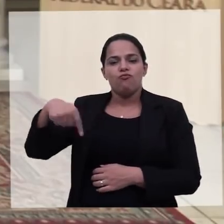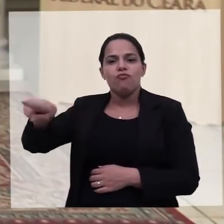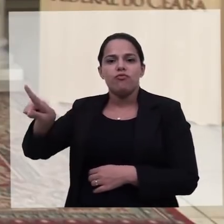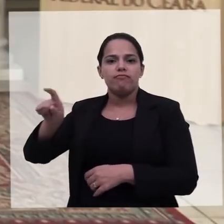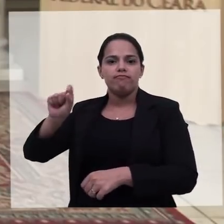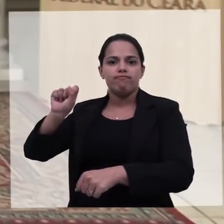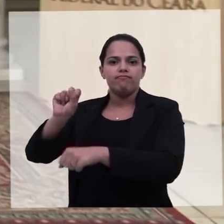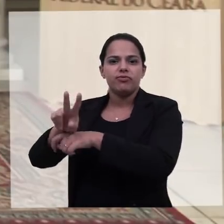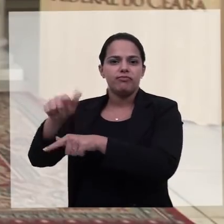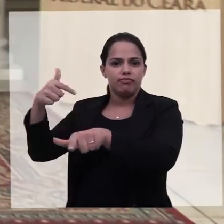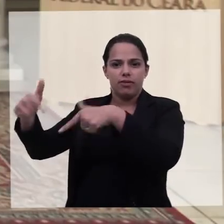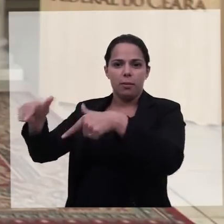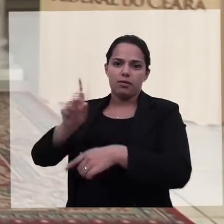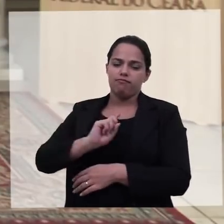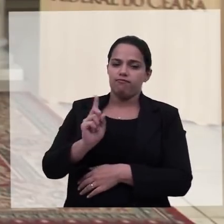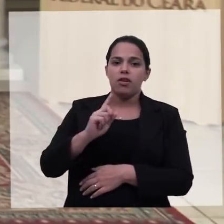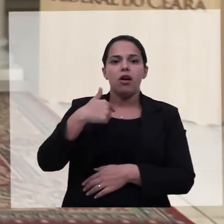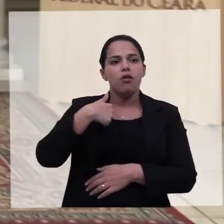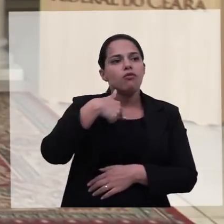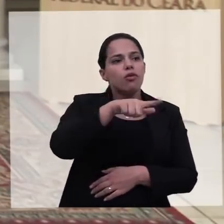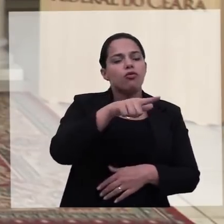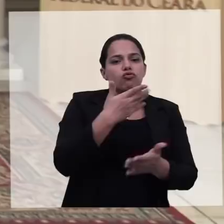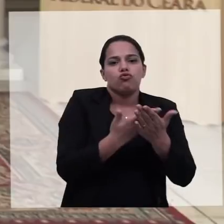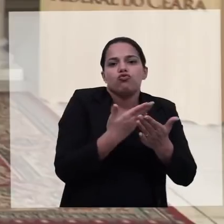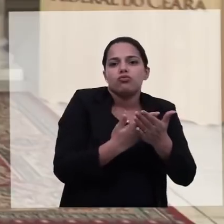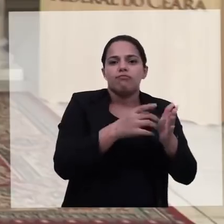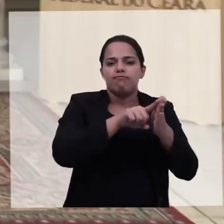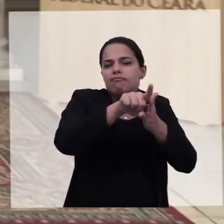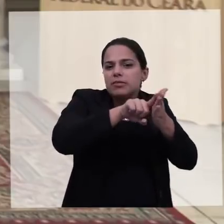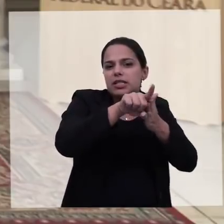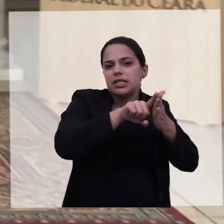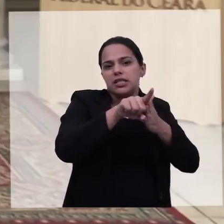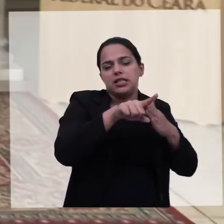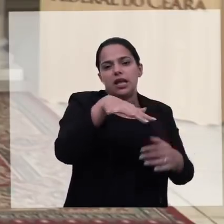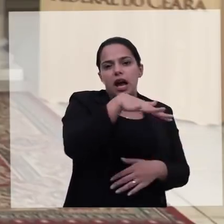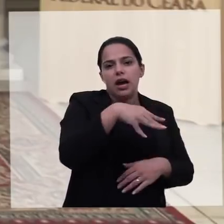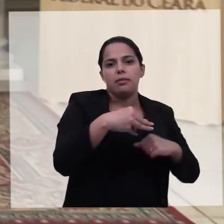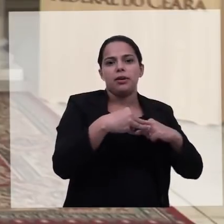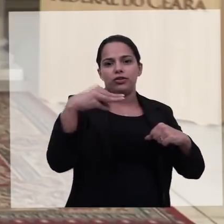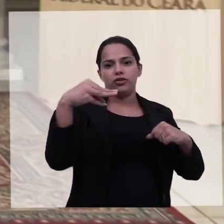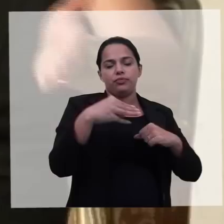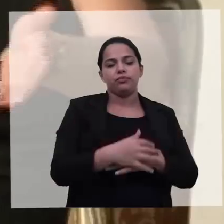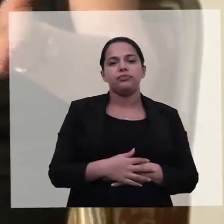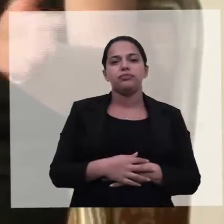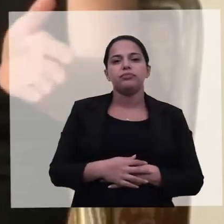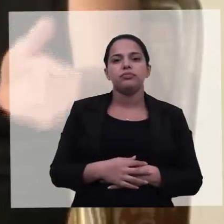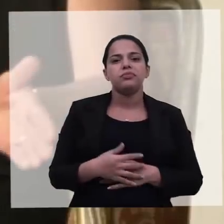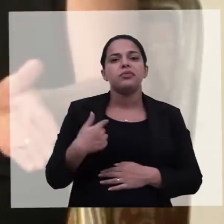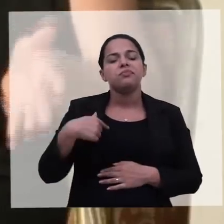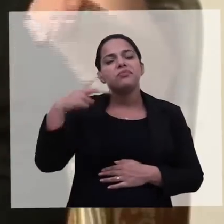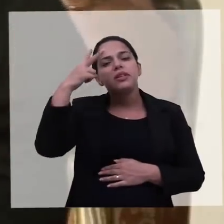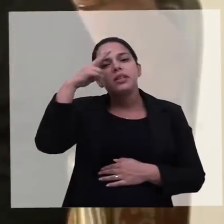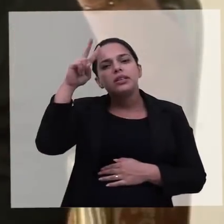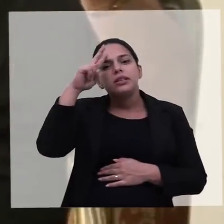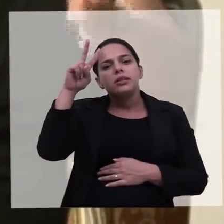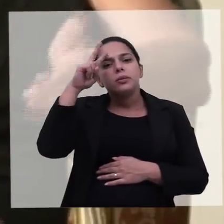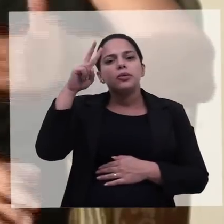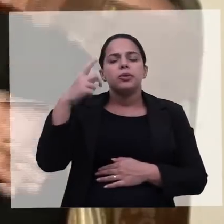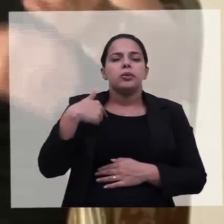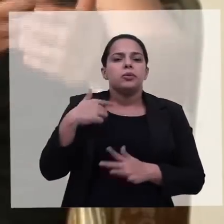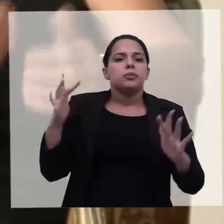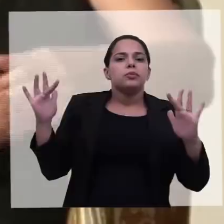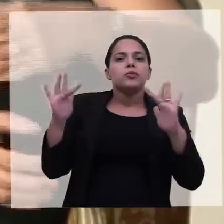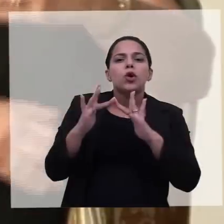mercado. Eu vou fazer mestrado, eu quero ampliar meus conhecimentos. Sim. E como o